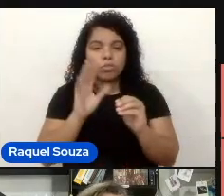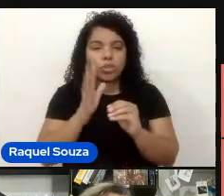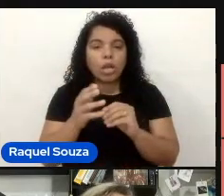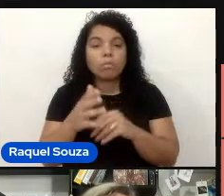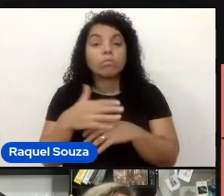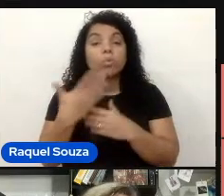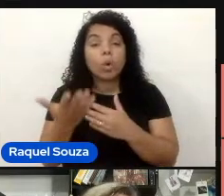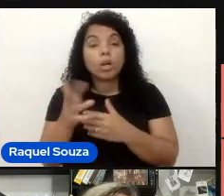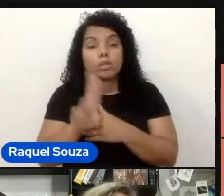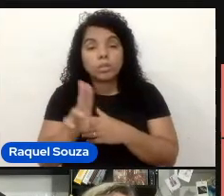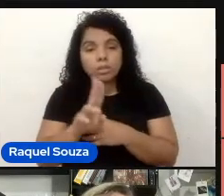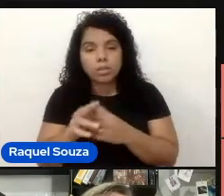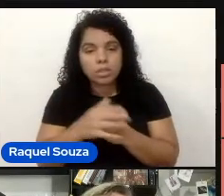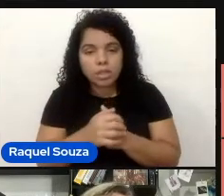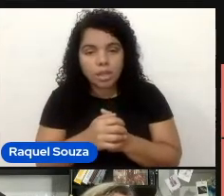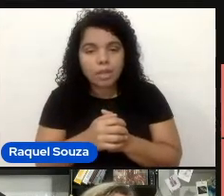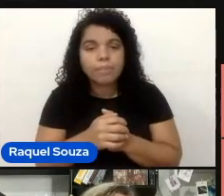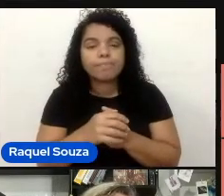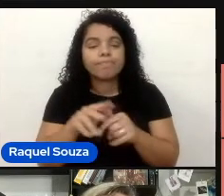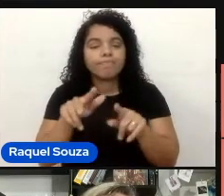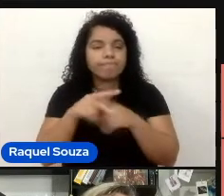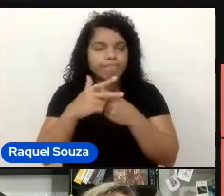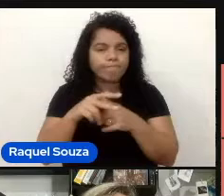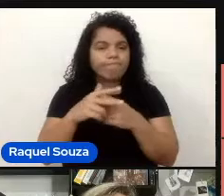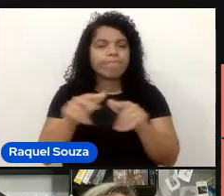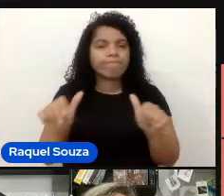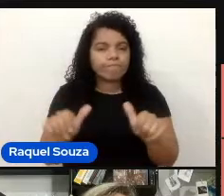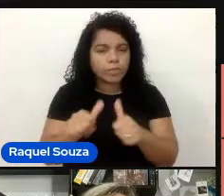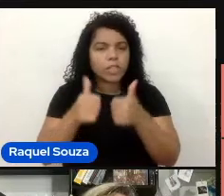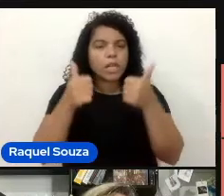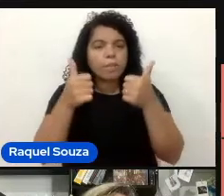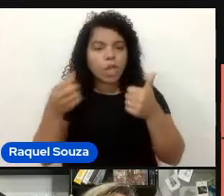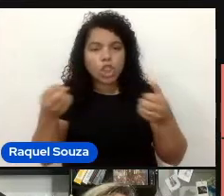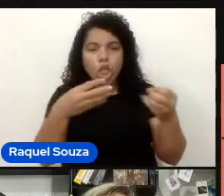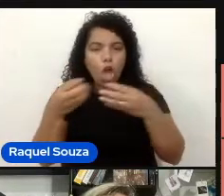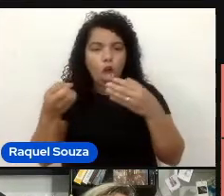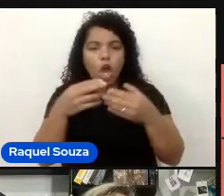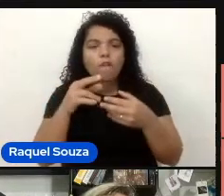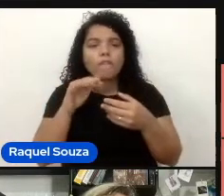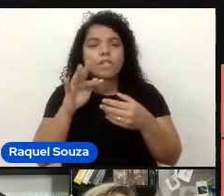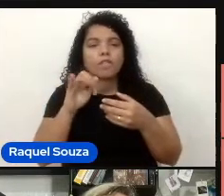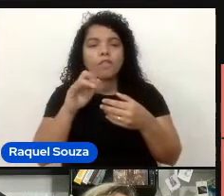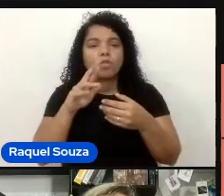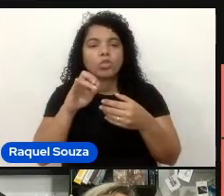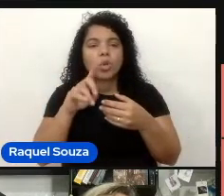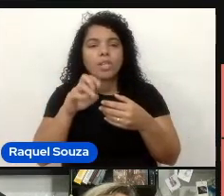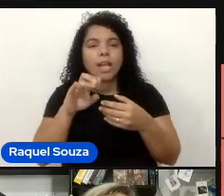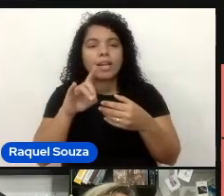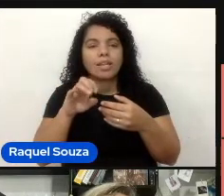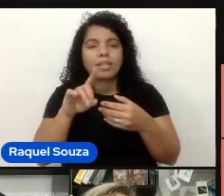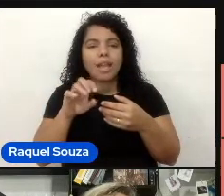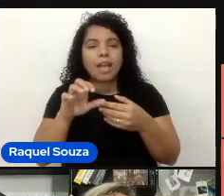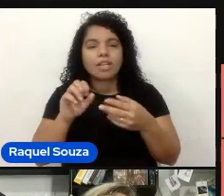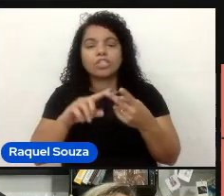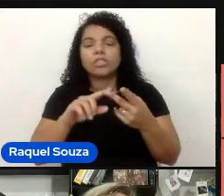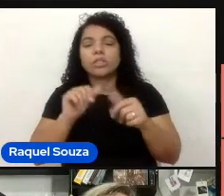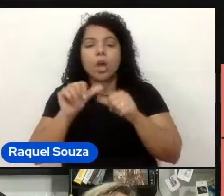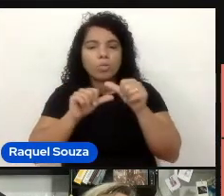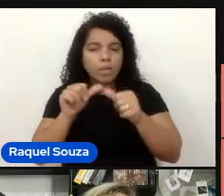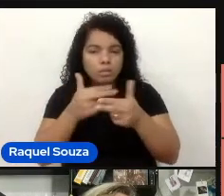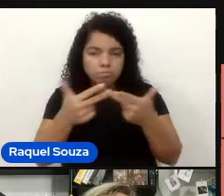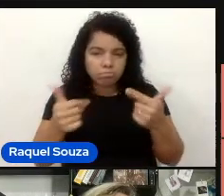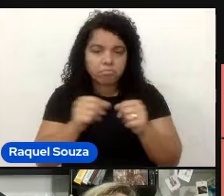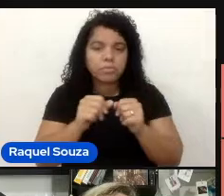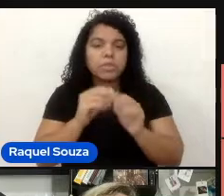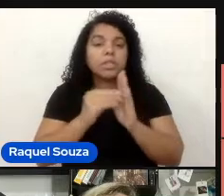ele deve ser aplicado, que é na correção, incremento de novas funcionalidades, alteração e tudo mais, nós vamos aplicar com